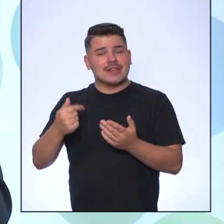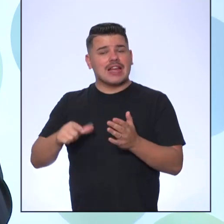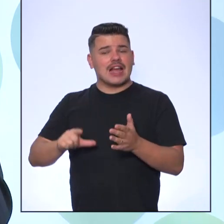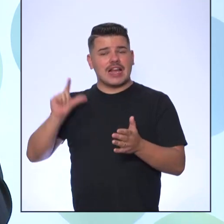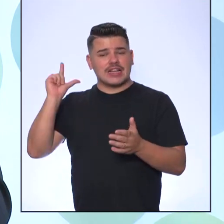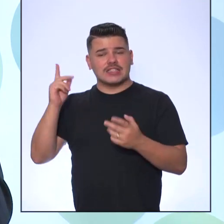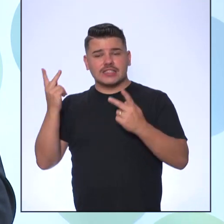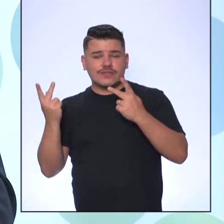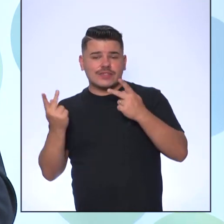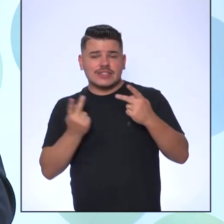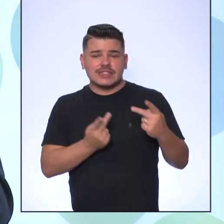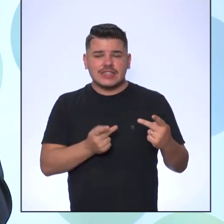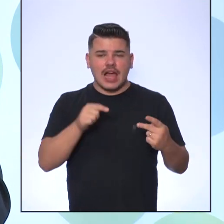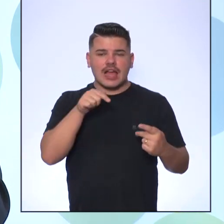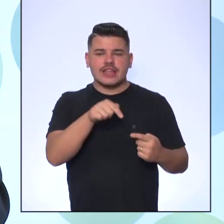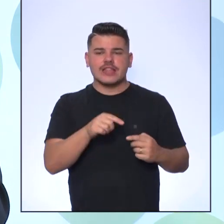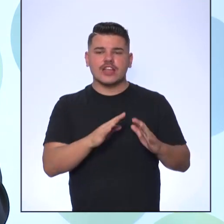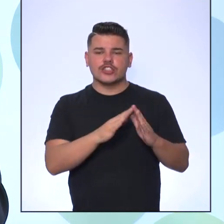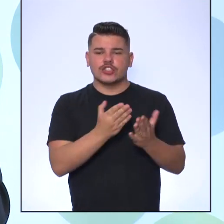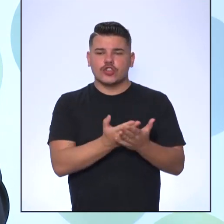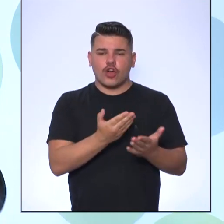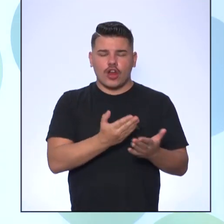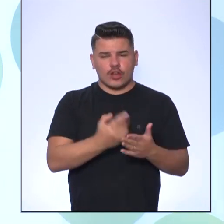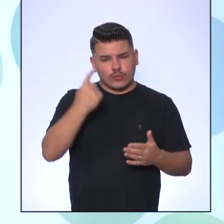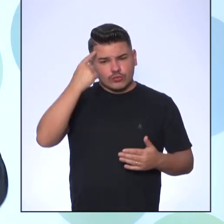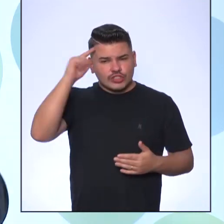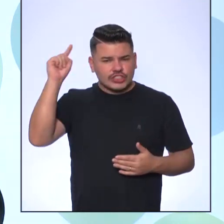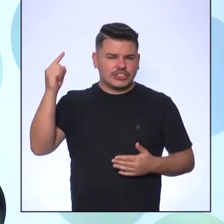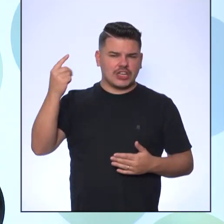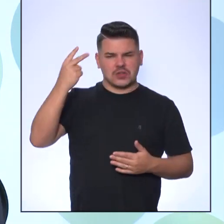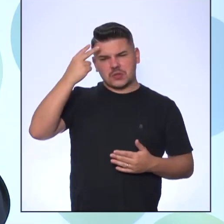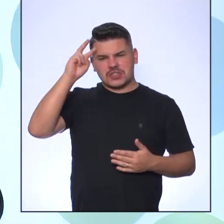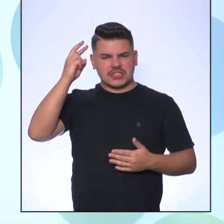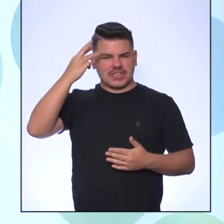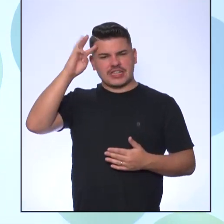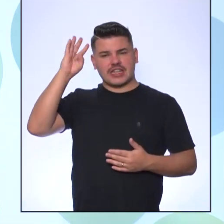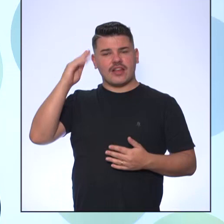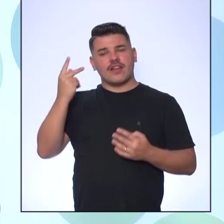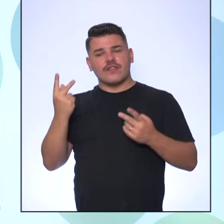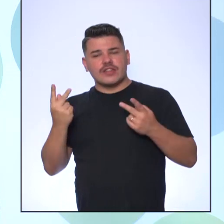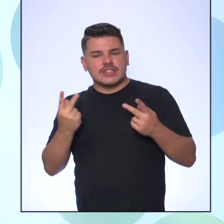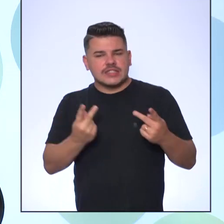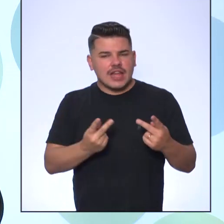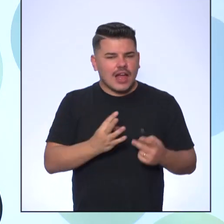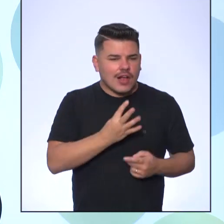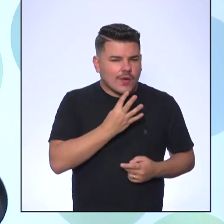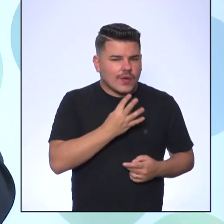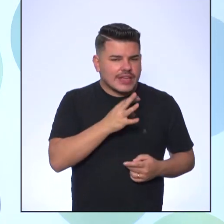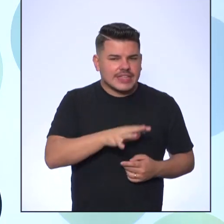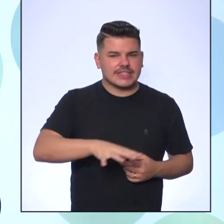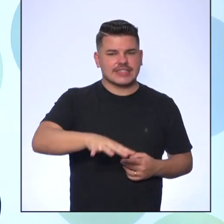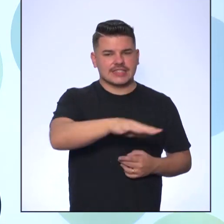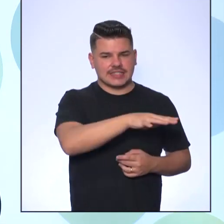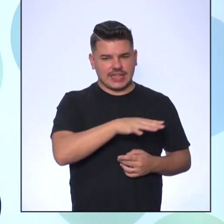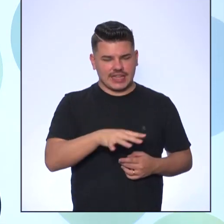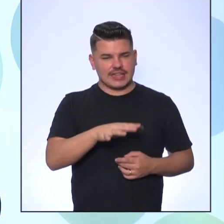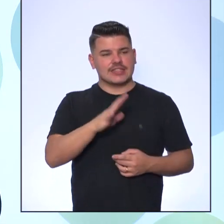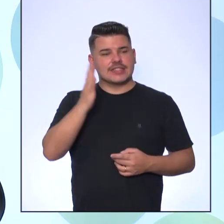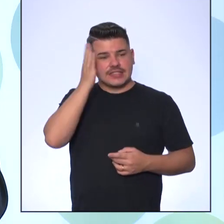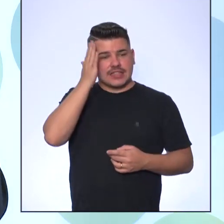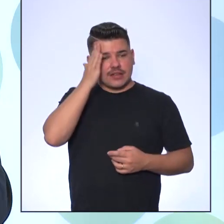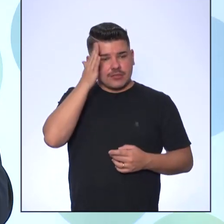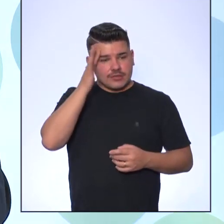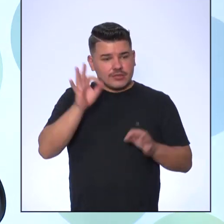de aplicação da sua prova um dia antes, ou alguns dias antes, que tenha uma oportunidade de fazer uma visita, até para ver realmente